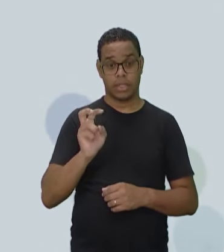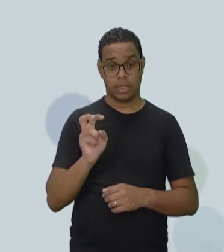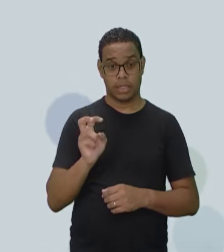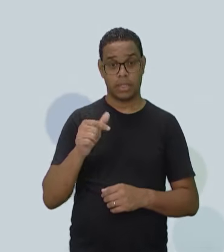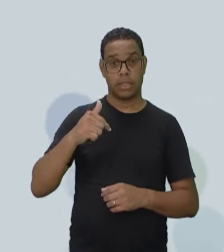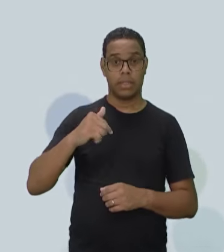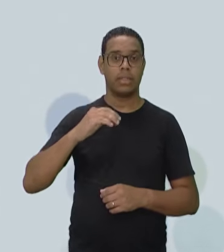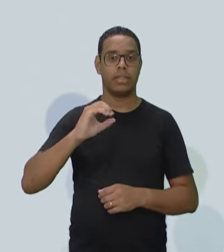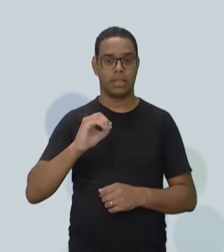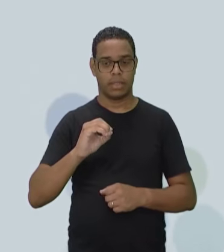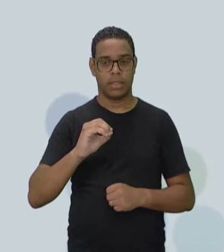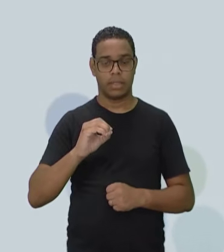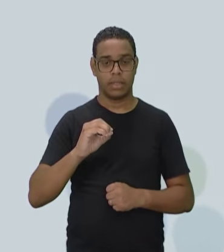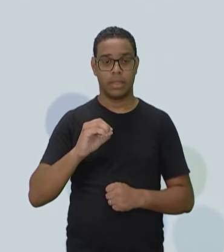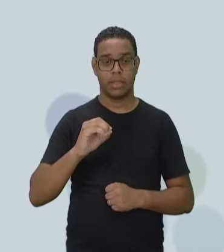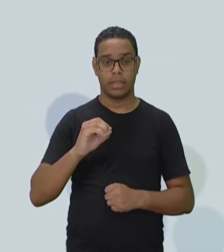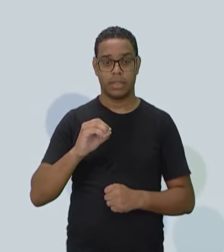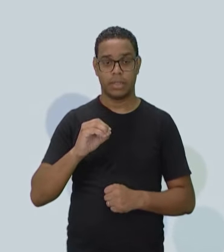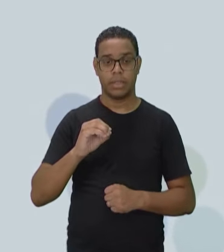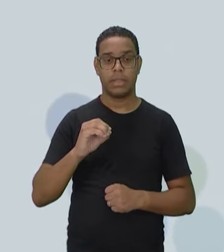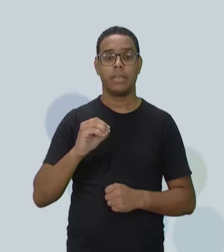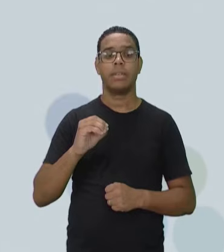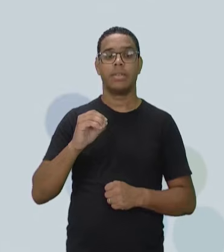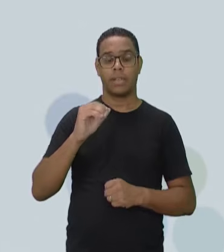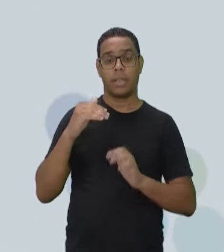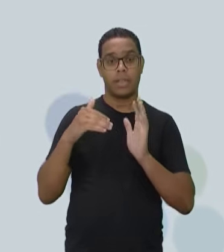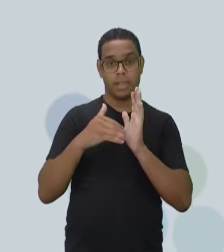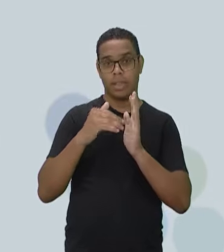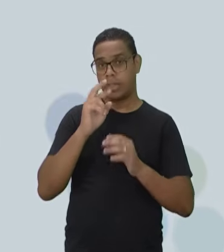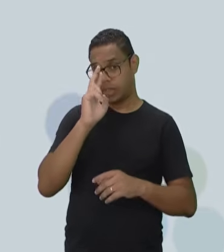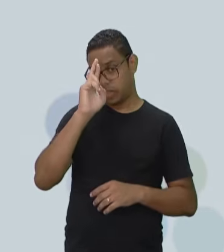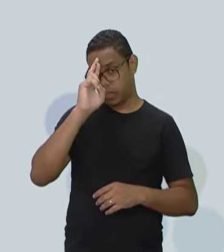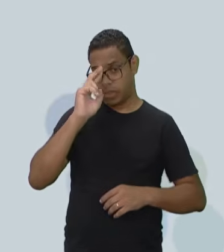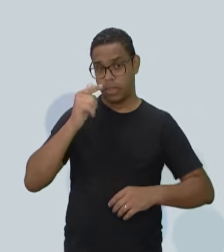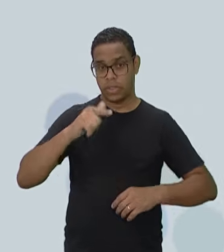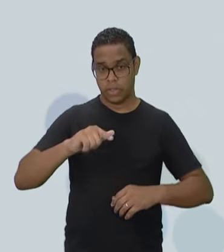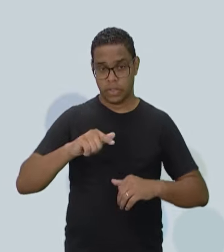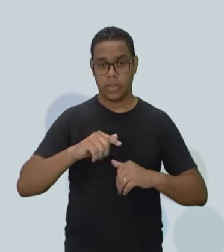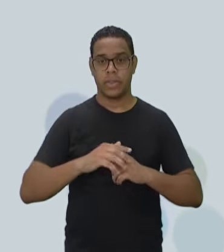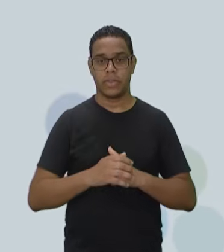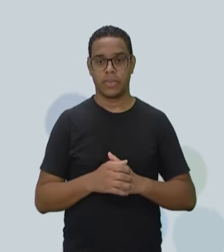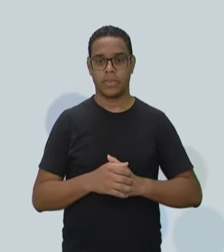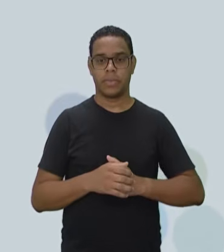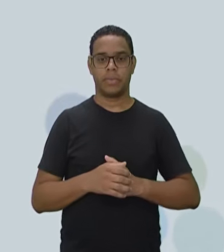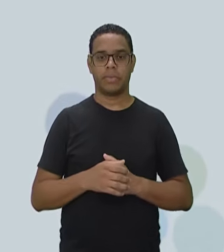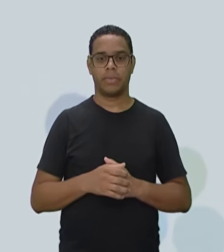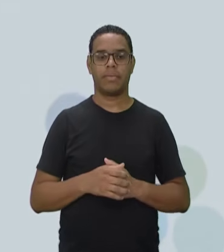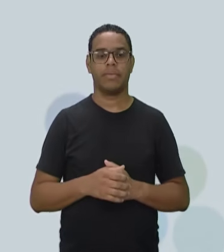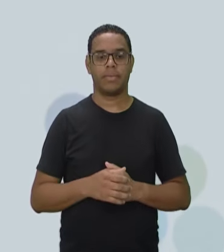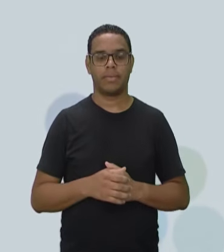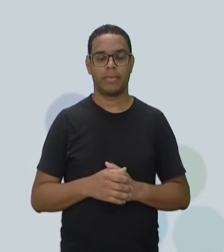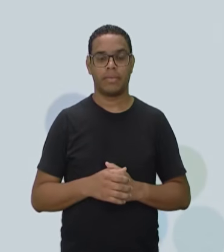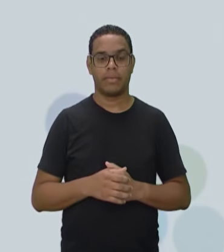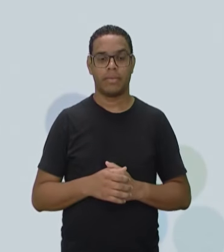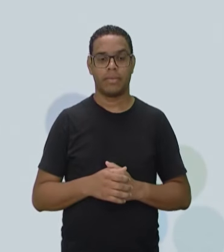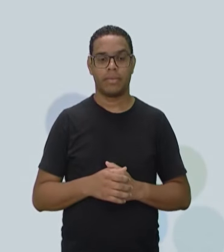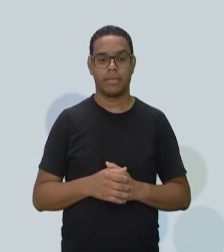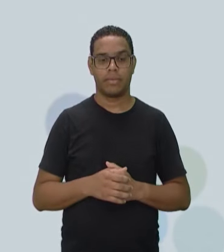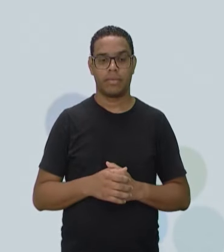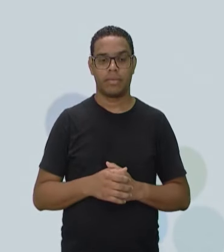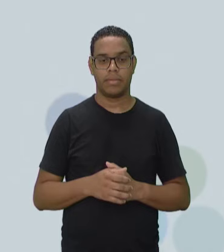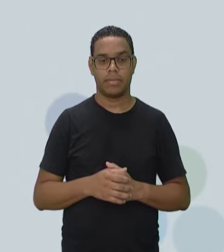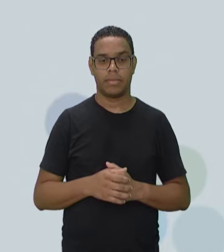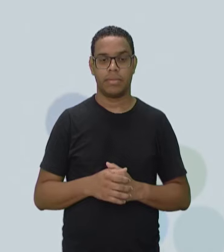65, 70, cheguei aqui de novo. Vou mudar a cor para facilitar a vida. Se